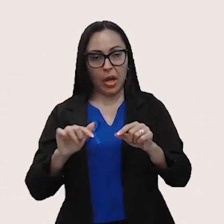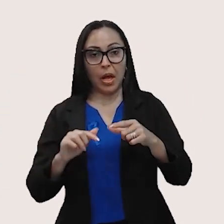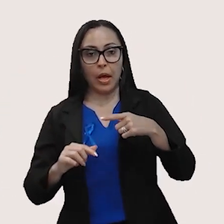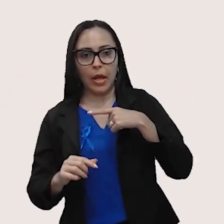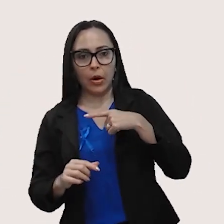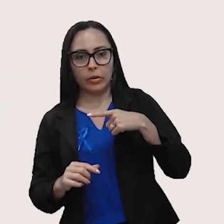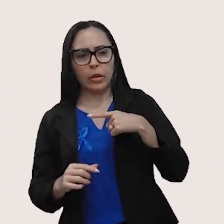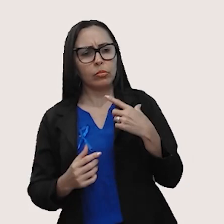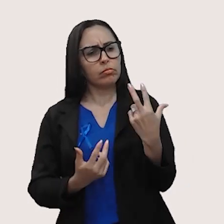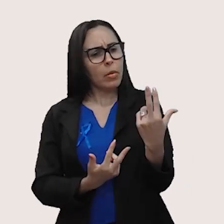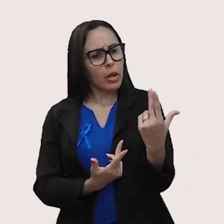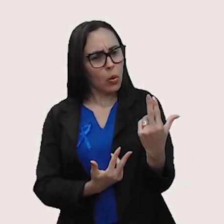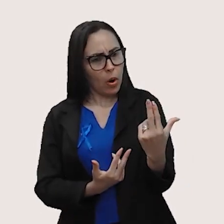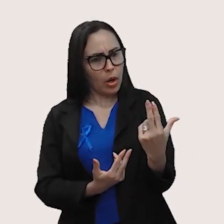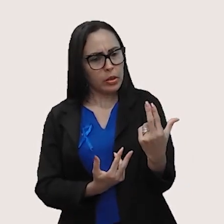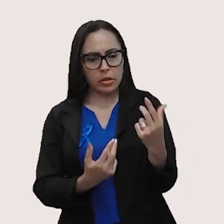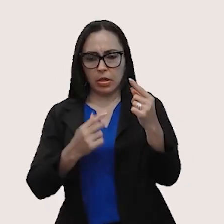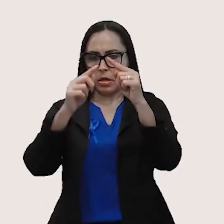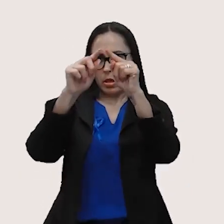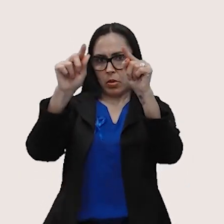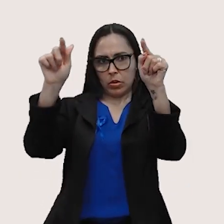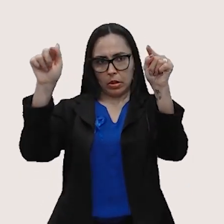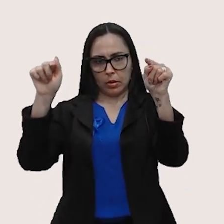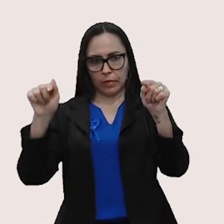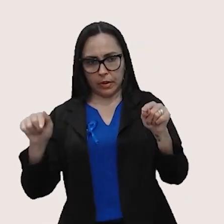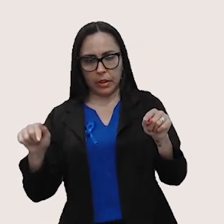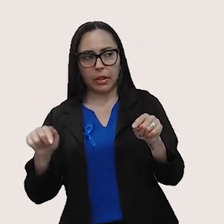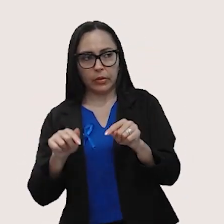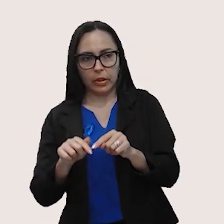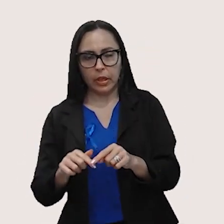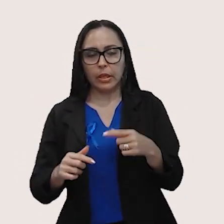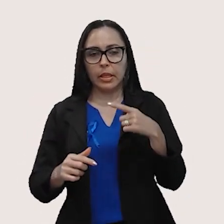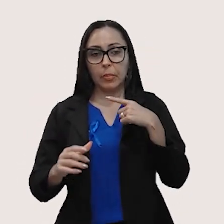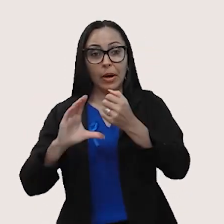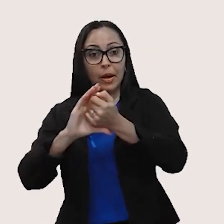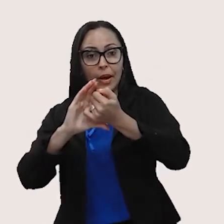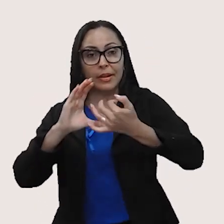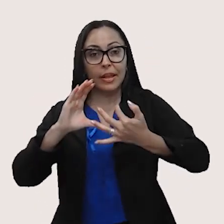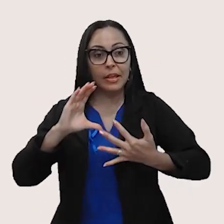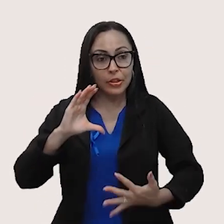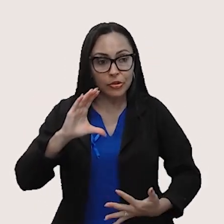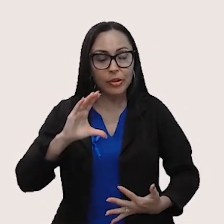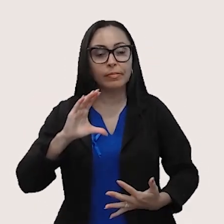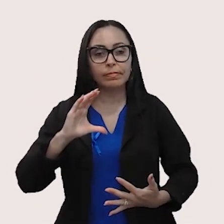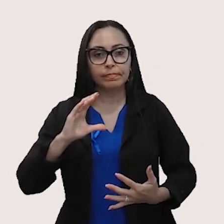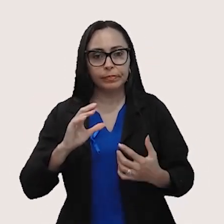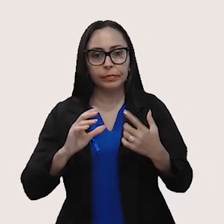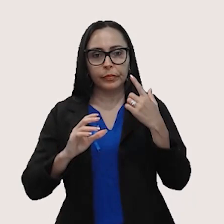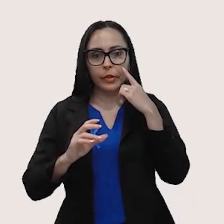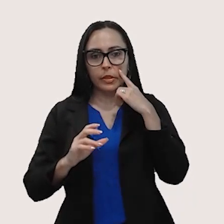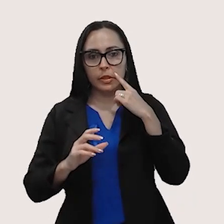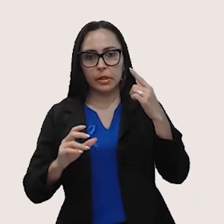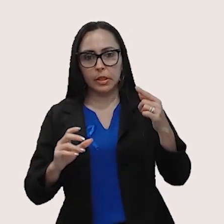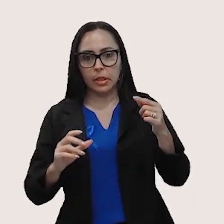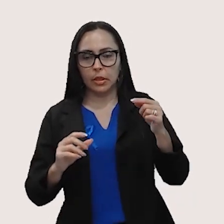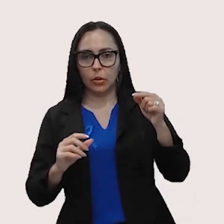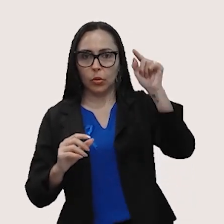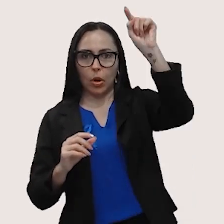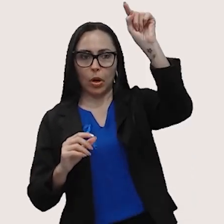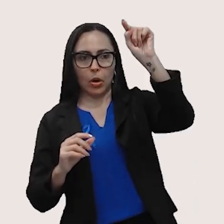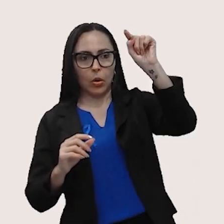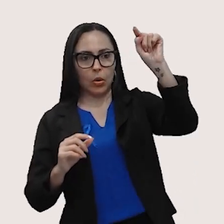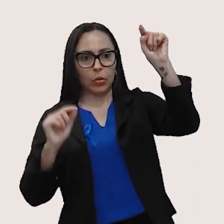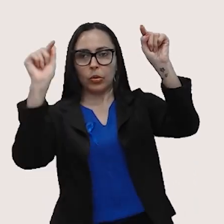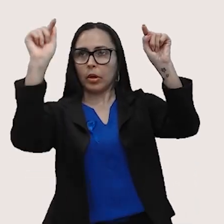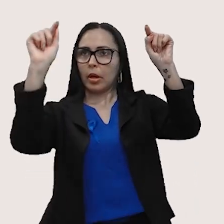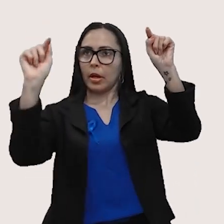num retângulo, além de termos ali a característica de os ângulos retos aparecerem